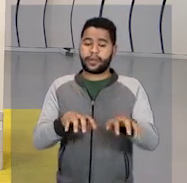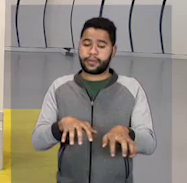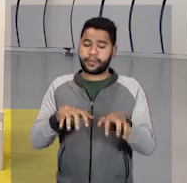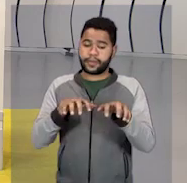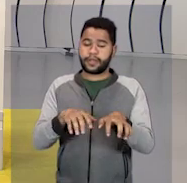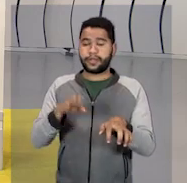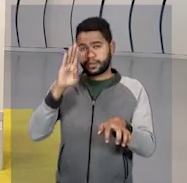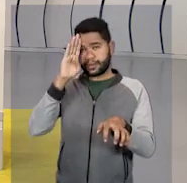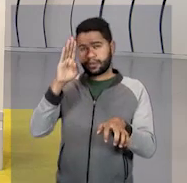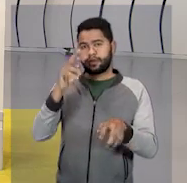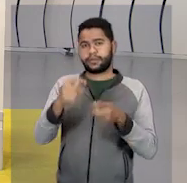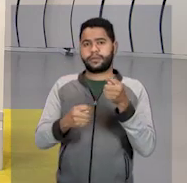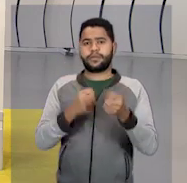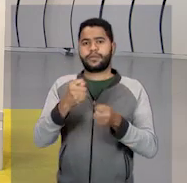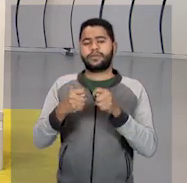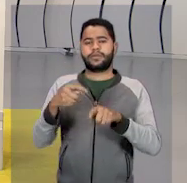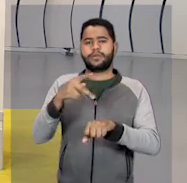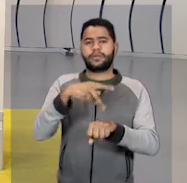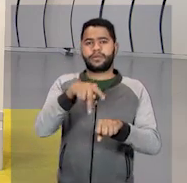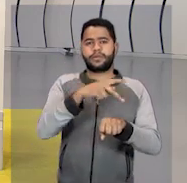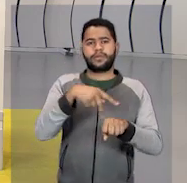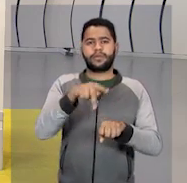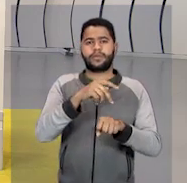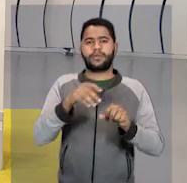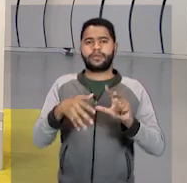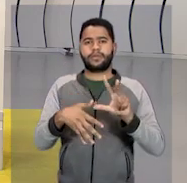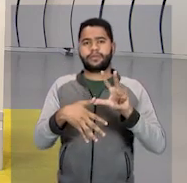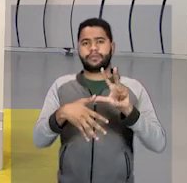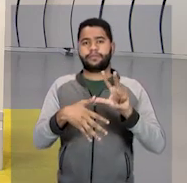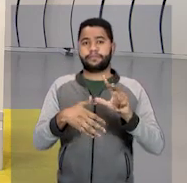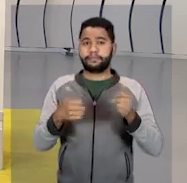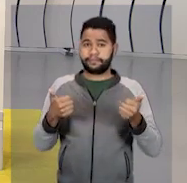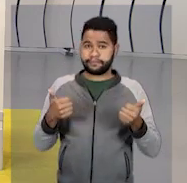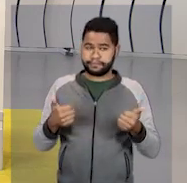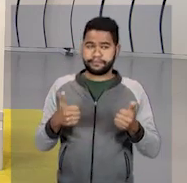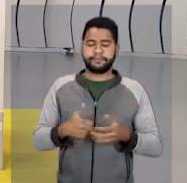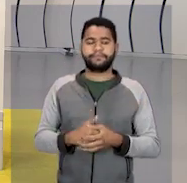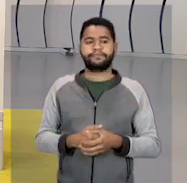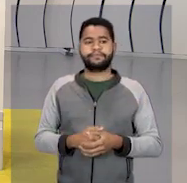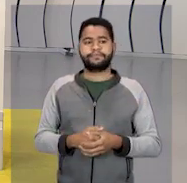aí econômico para os países da América Latina. Perfeito? Então,